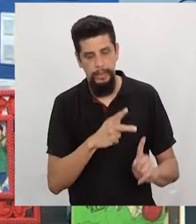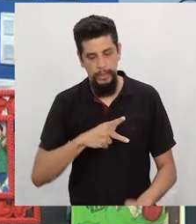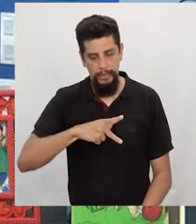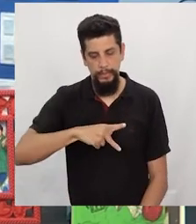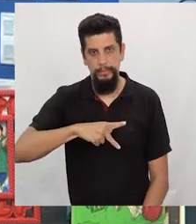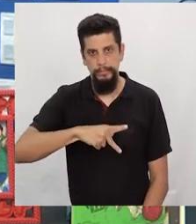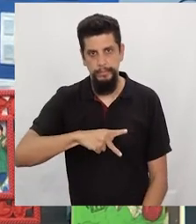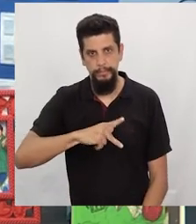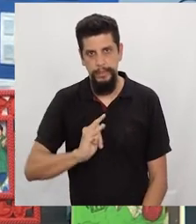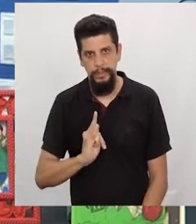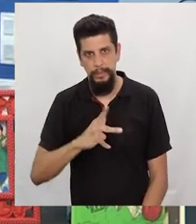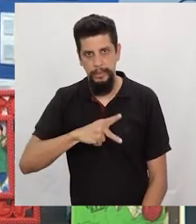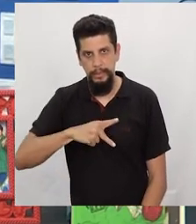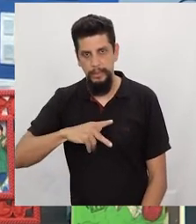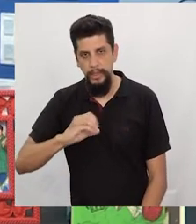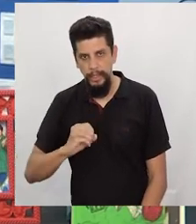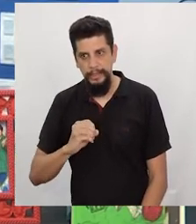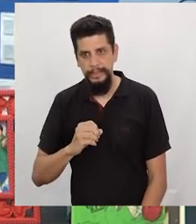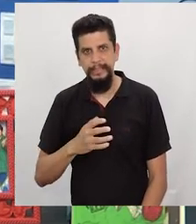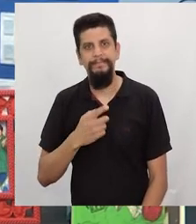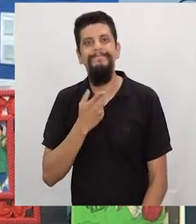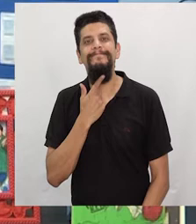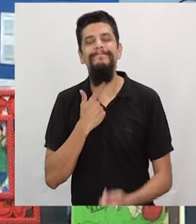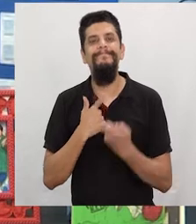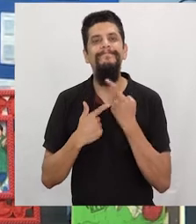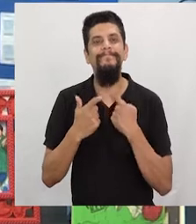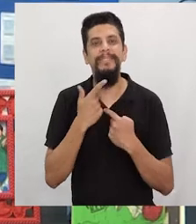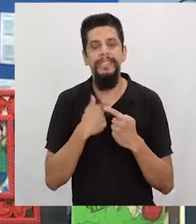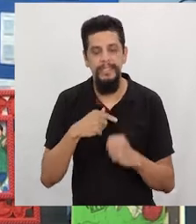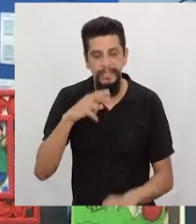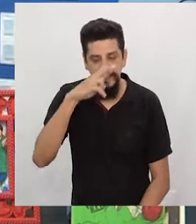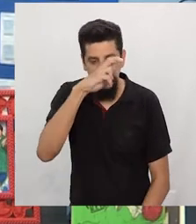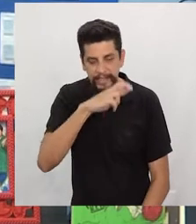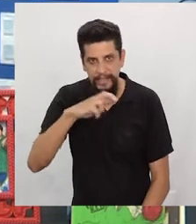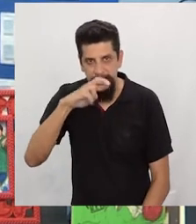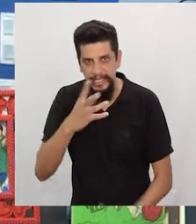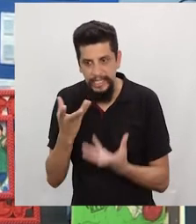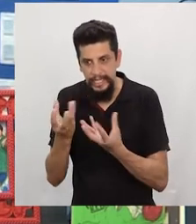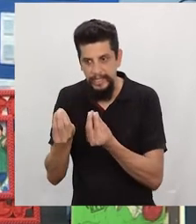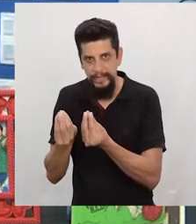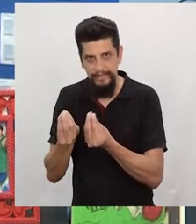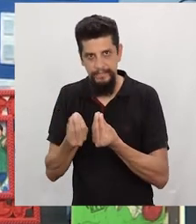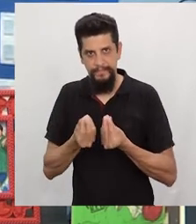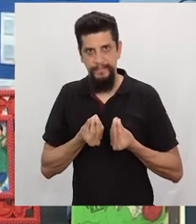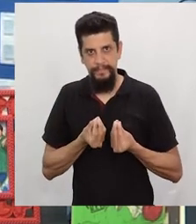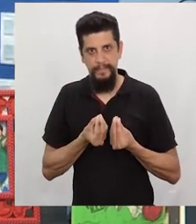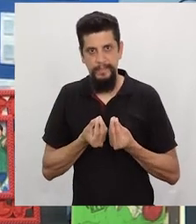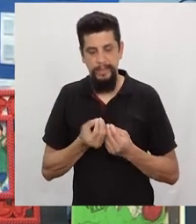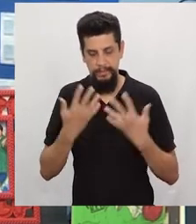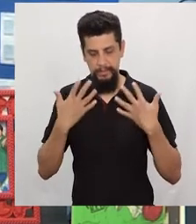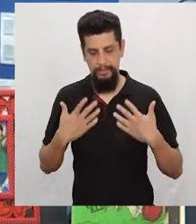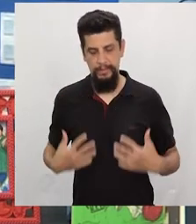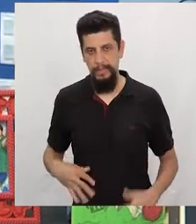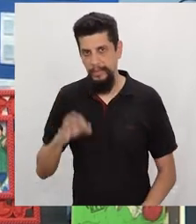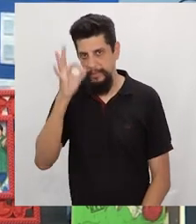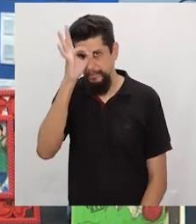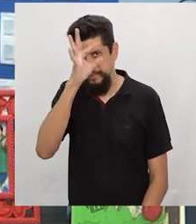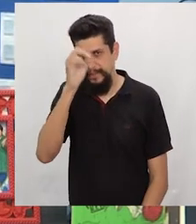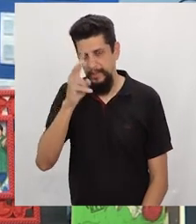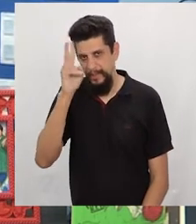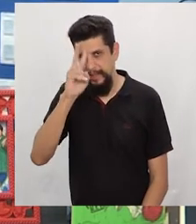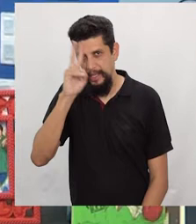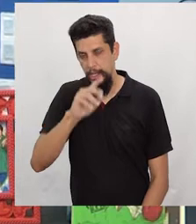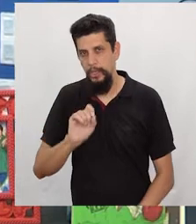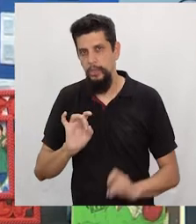de vontade de ser um detetive e de herdar a capa do Tom. Lembram disso? Ótimo! Só